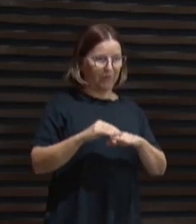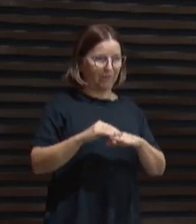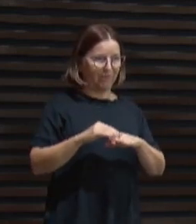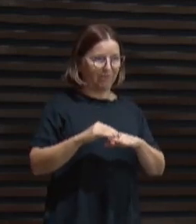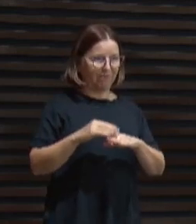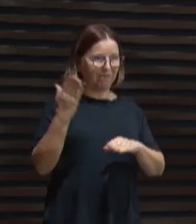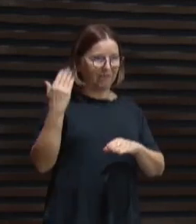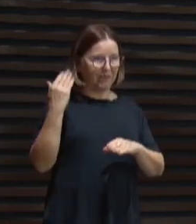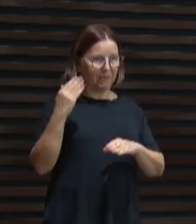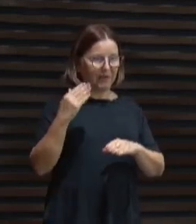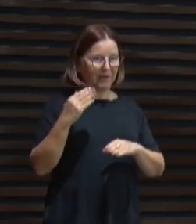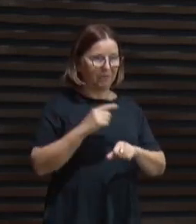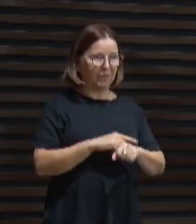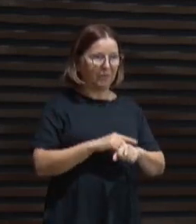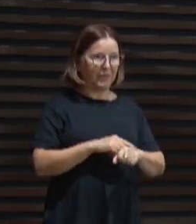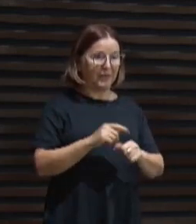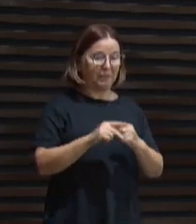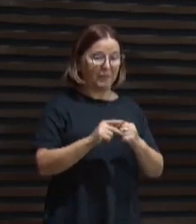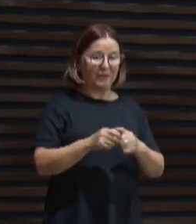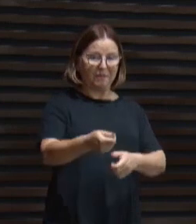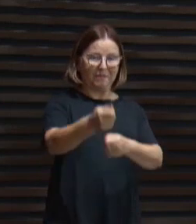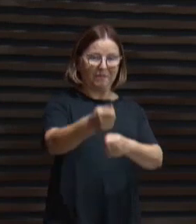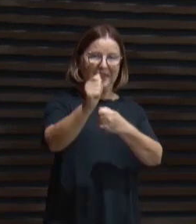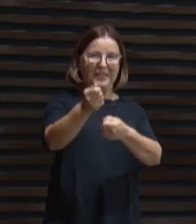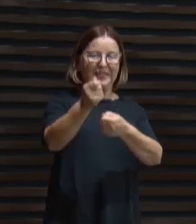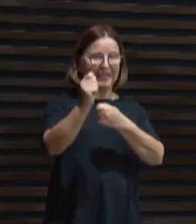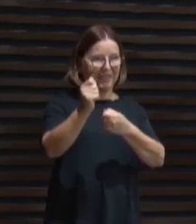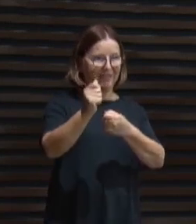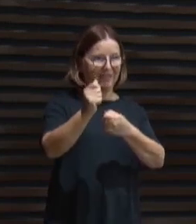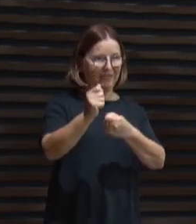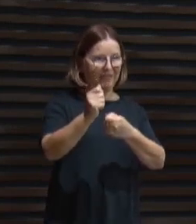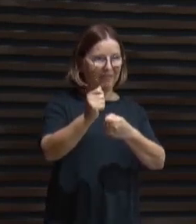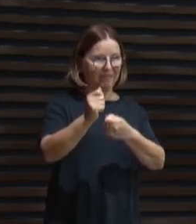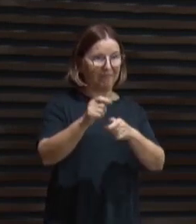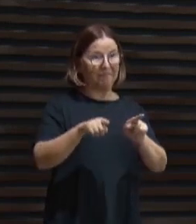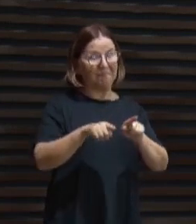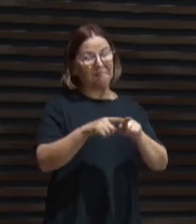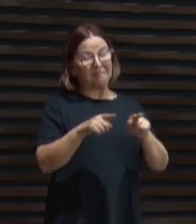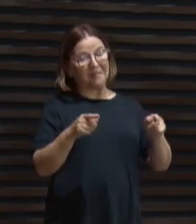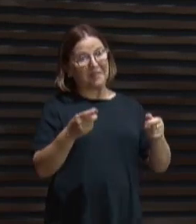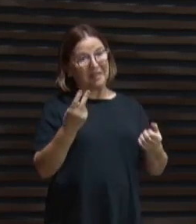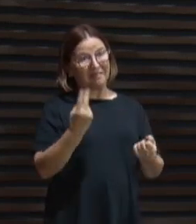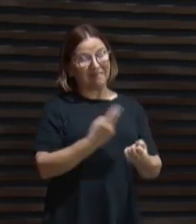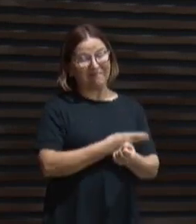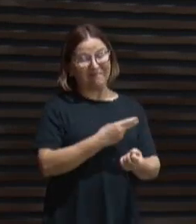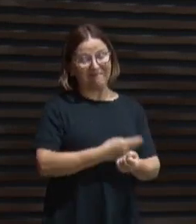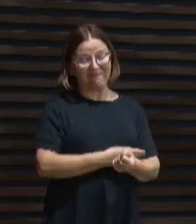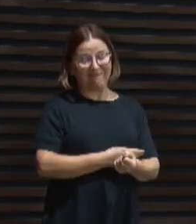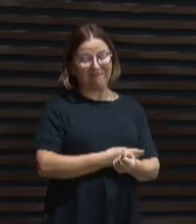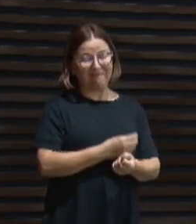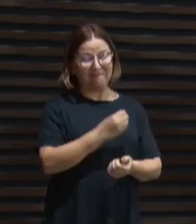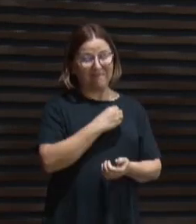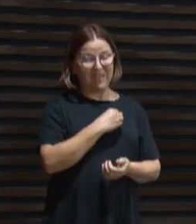pescando. E quando ele pisou na bola, ele